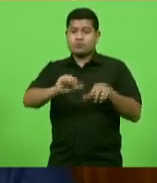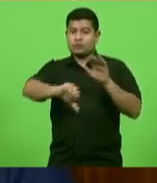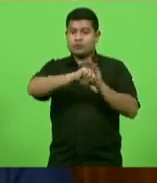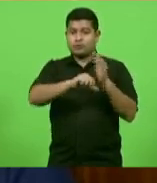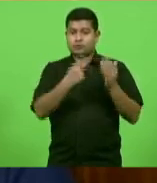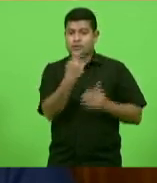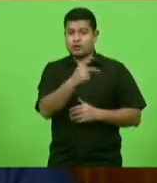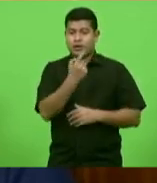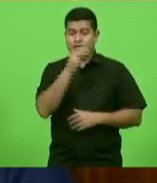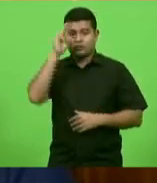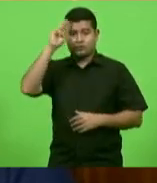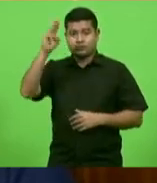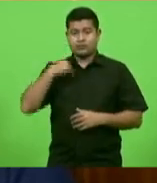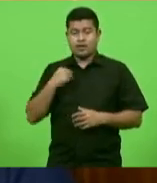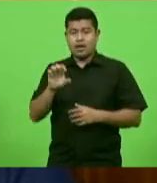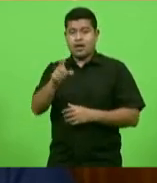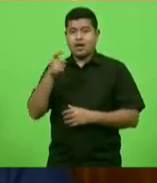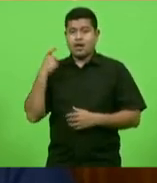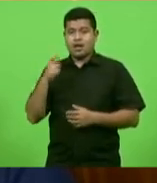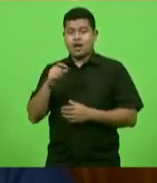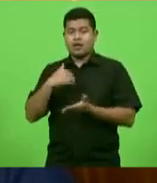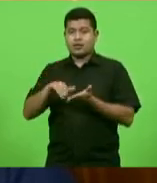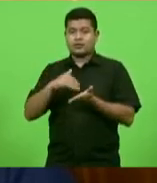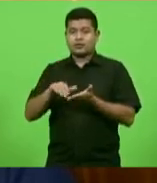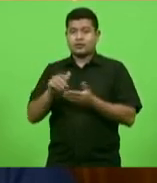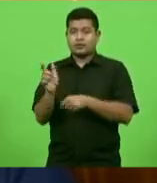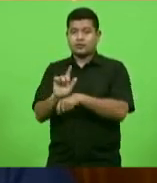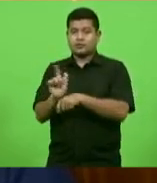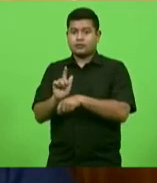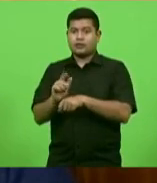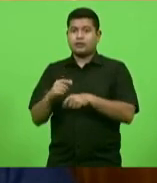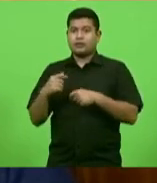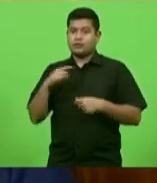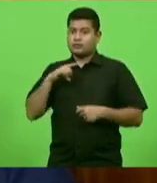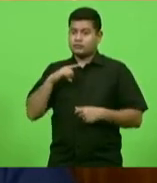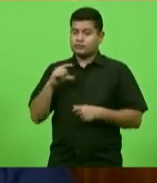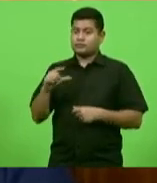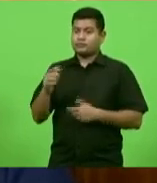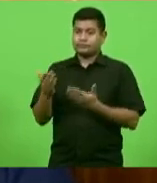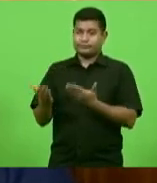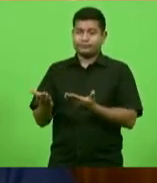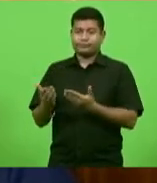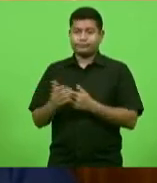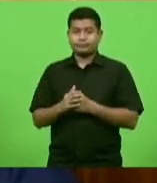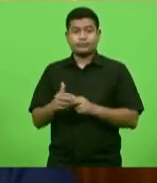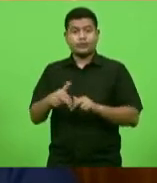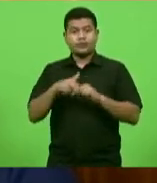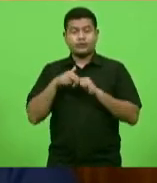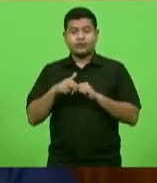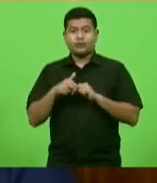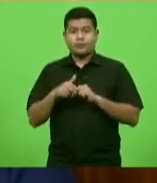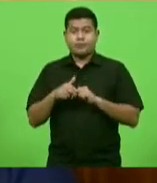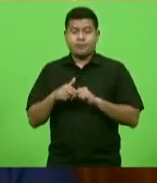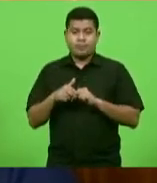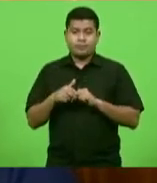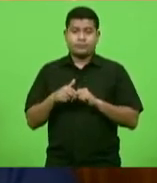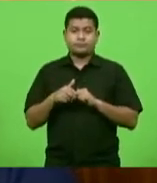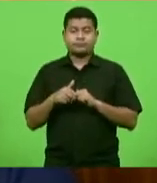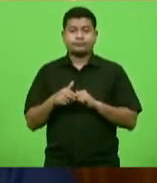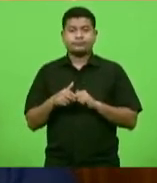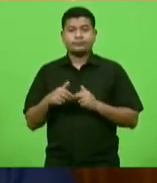Moisés, ex-secretários da gestão dele deverão ser ouvidos. Portanto, nesse momento